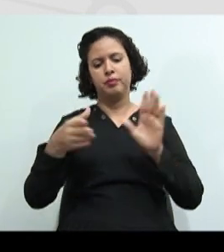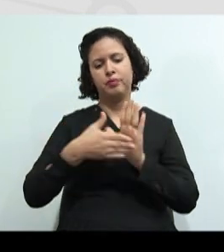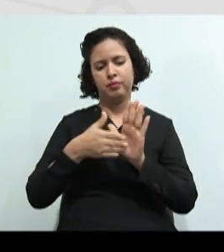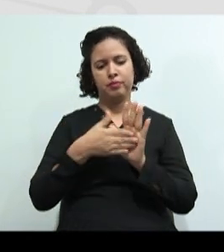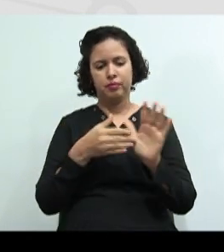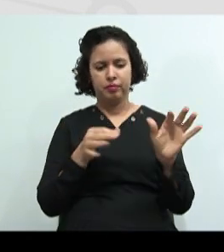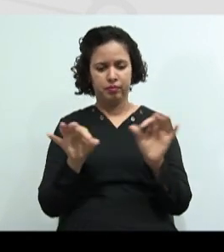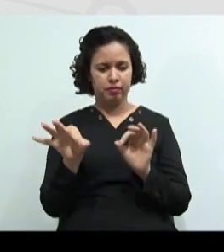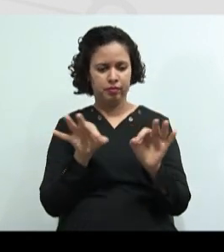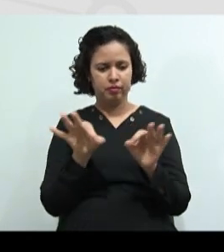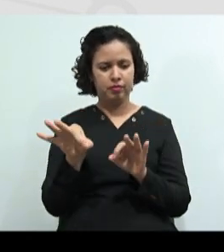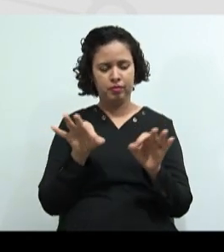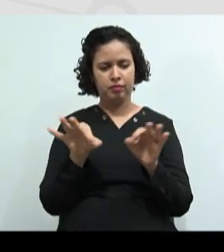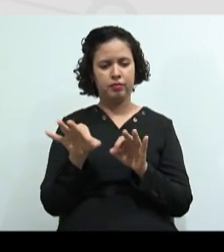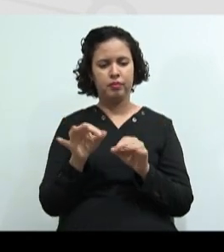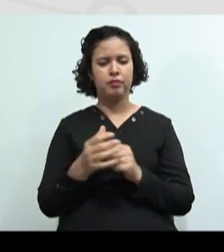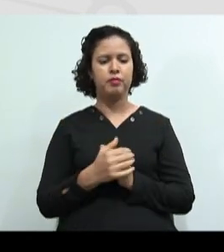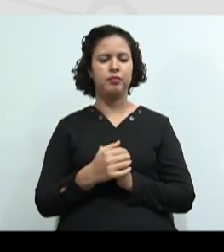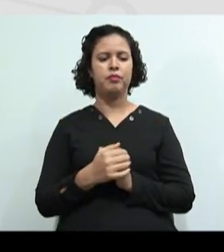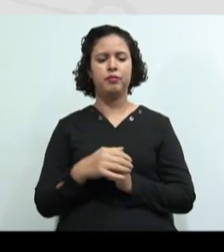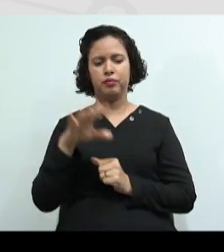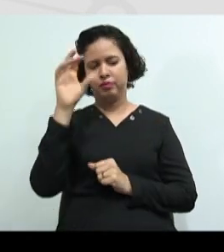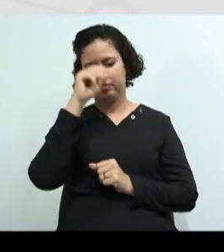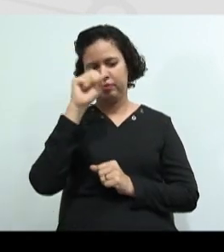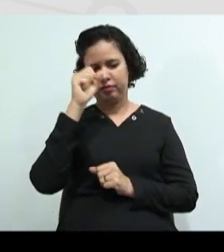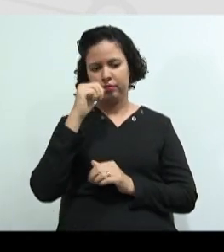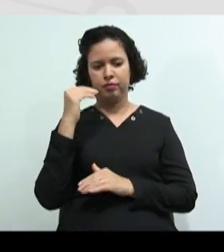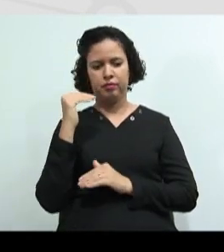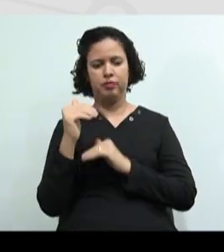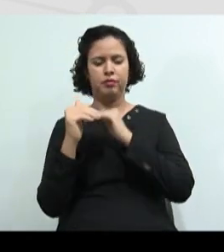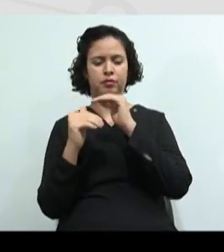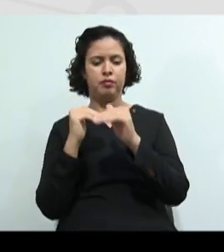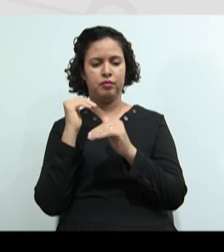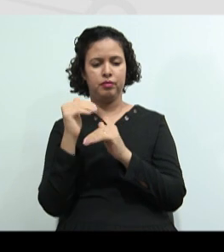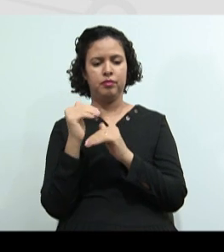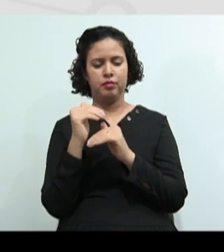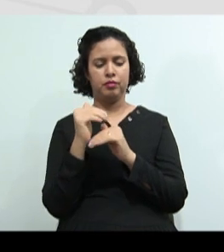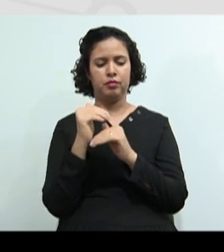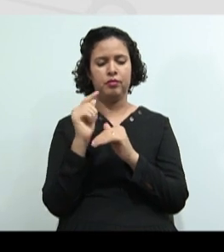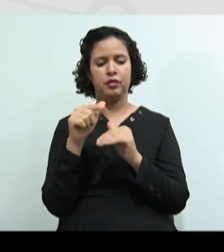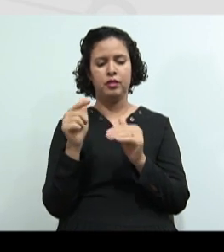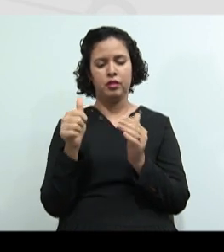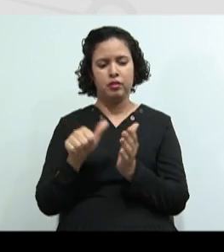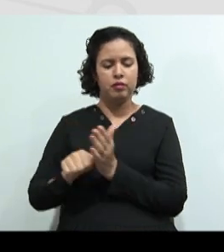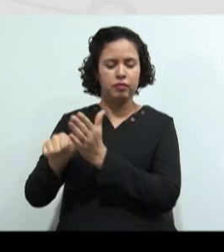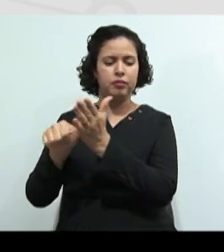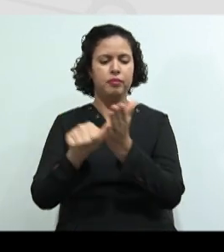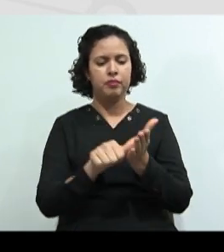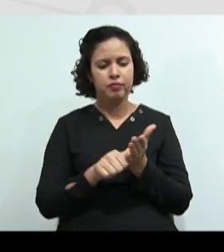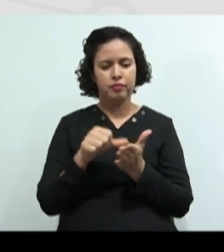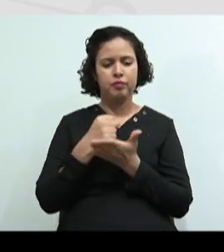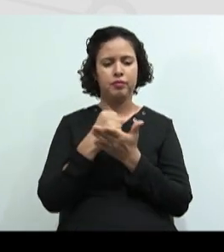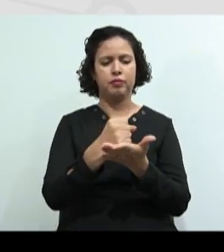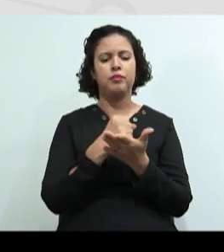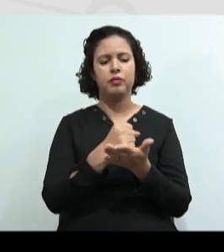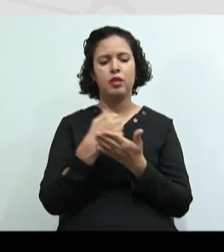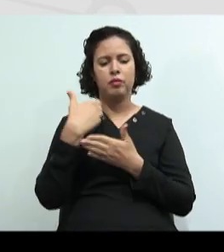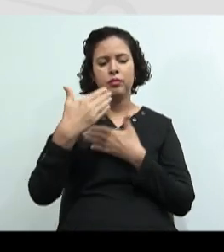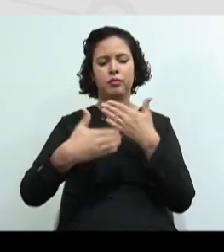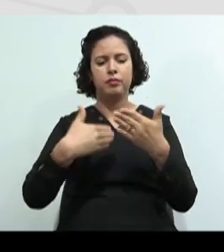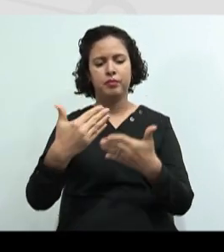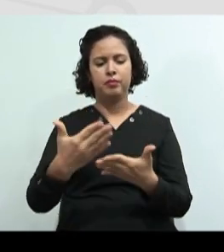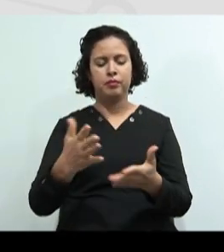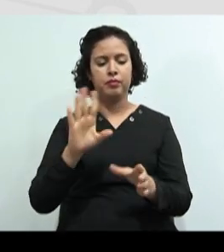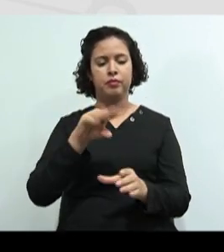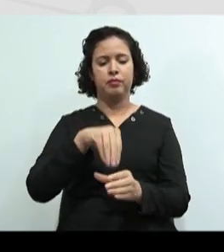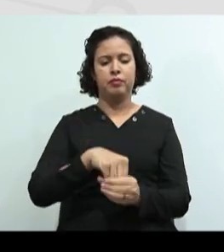ó, daquelas que nós já falamos, ó, aprendizado e crescimento, colaboradores, já entrou uma nova aqui, ó, processos